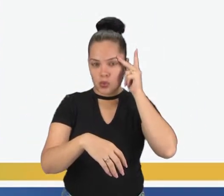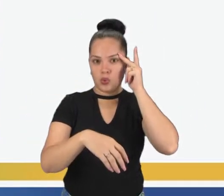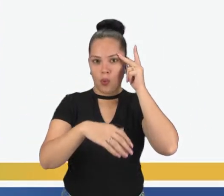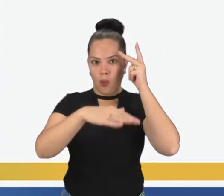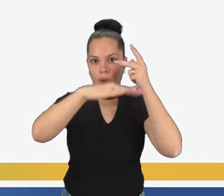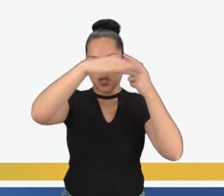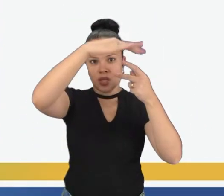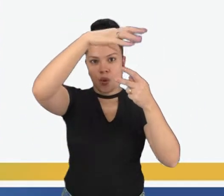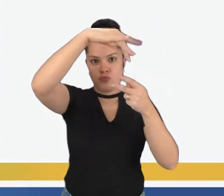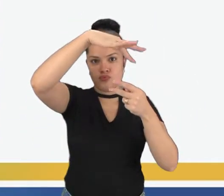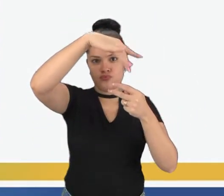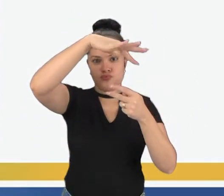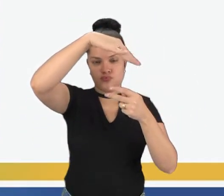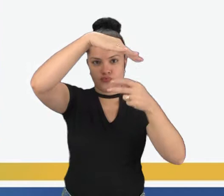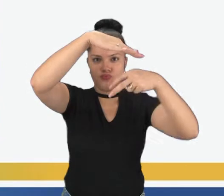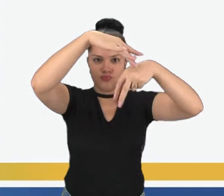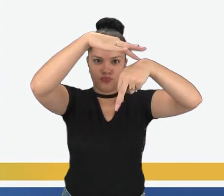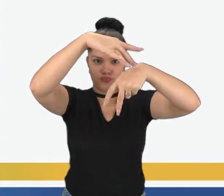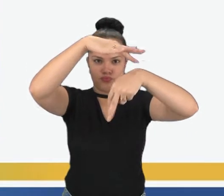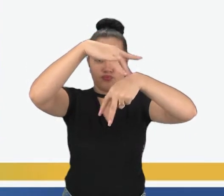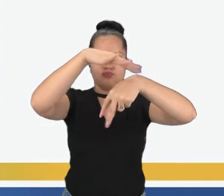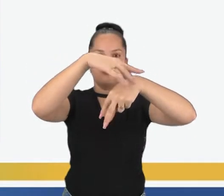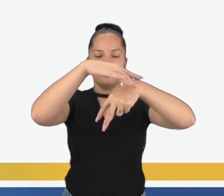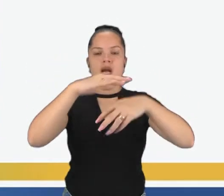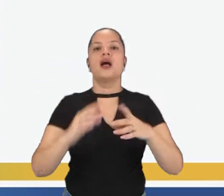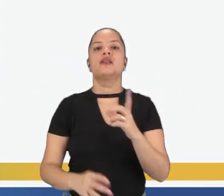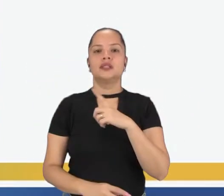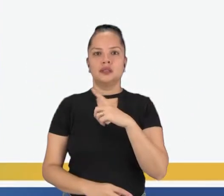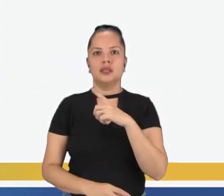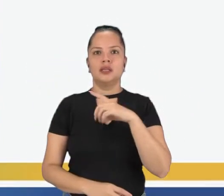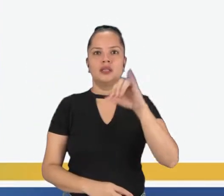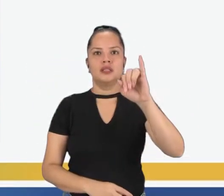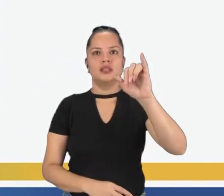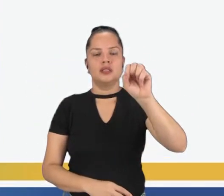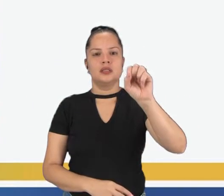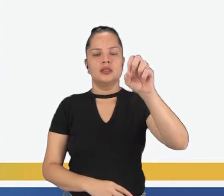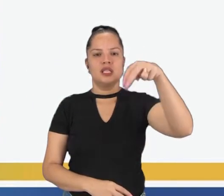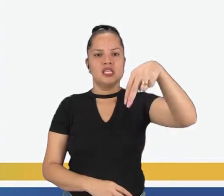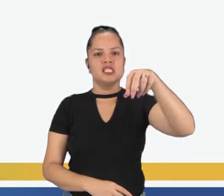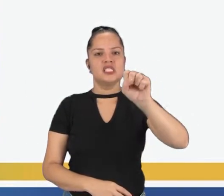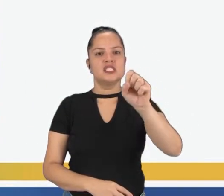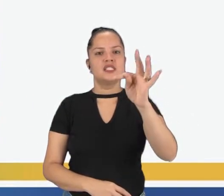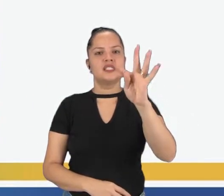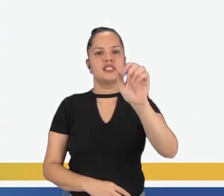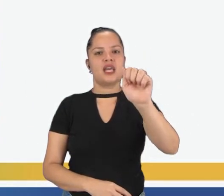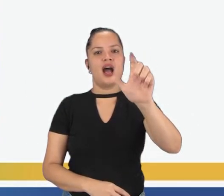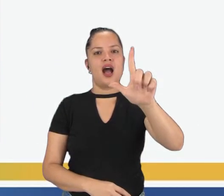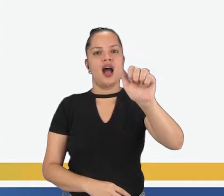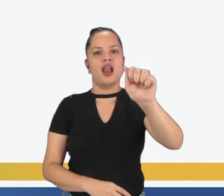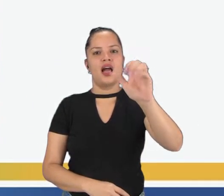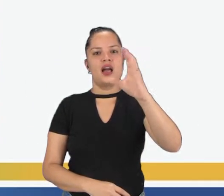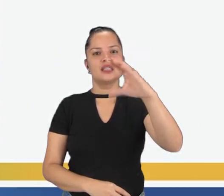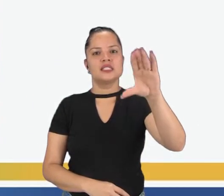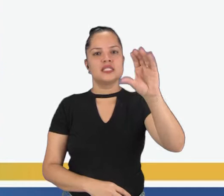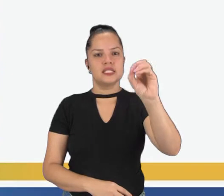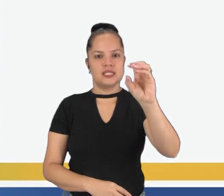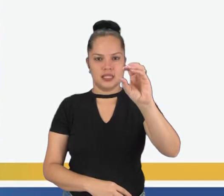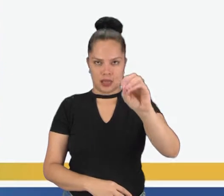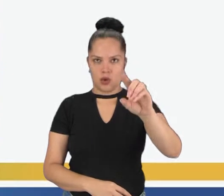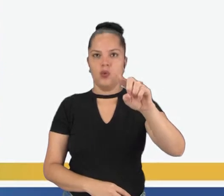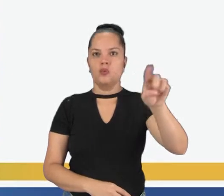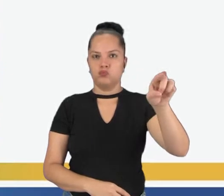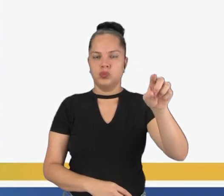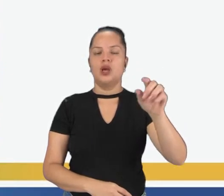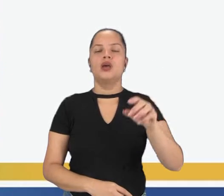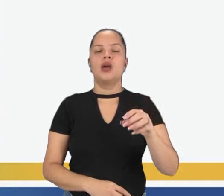essa obra. E essa obra, gente, chama-se instalação. Hoje em dia é o que mais se usa nos museus, né?